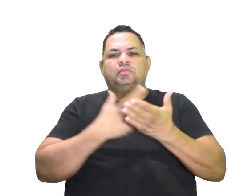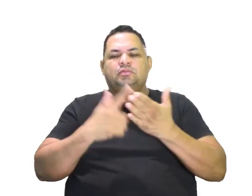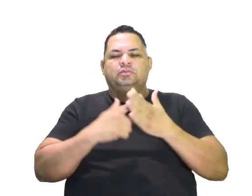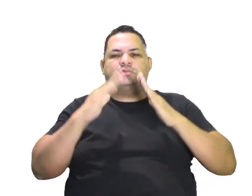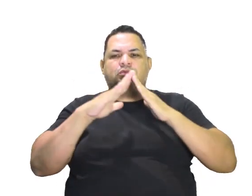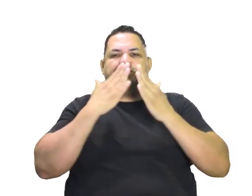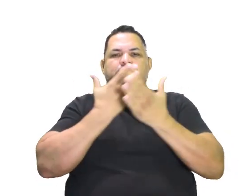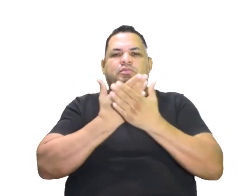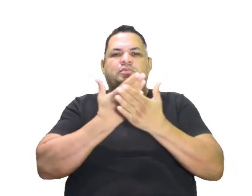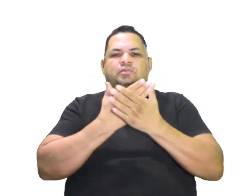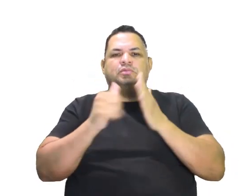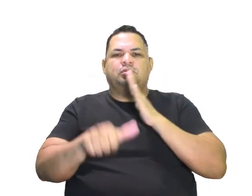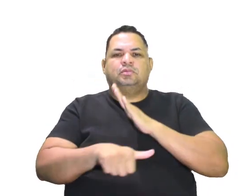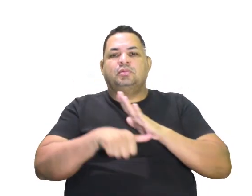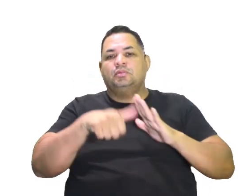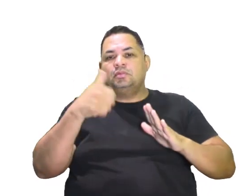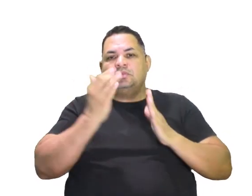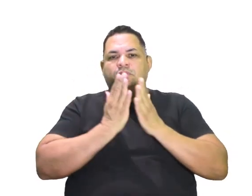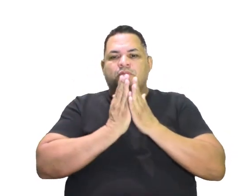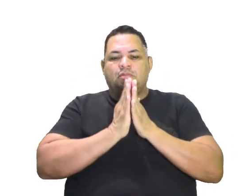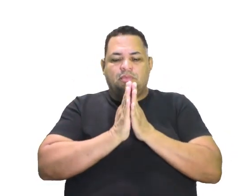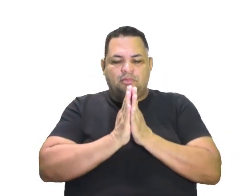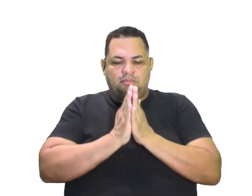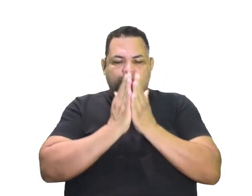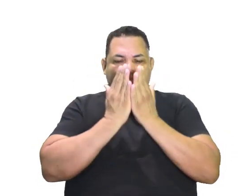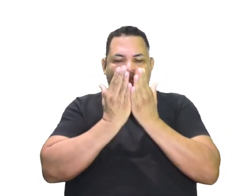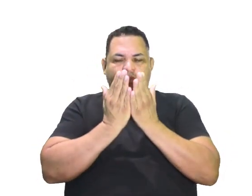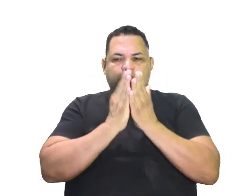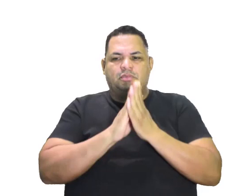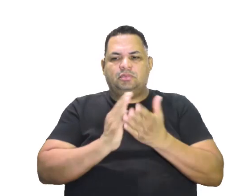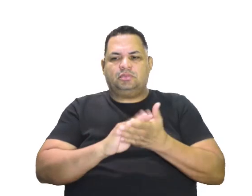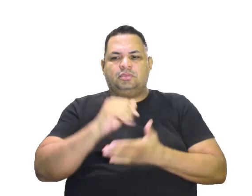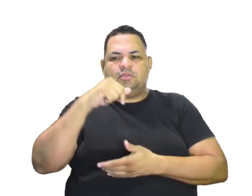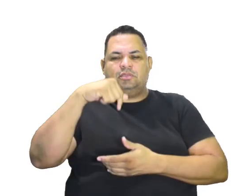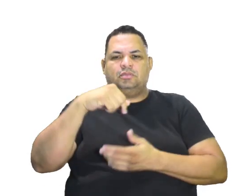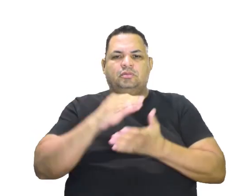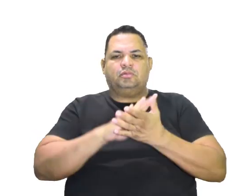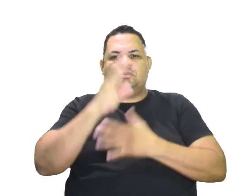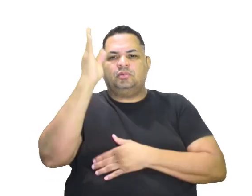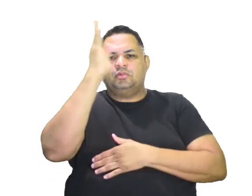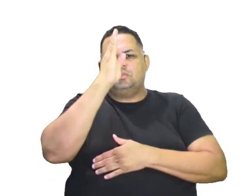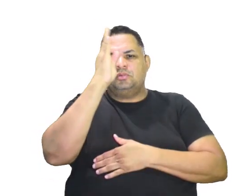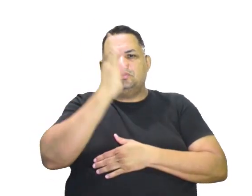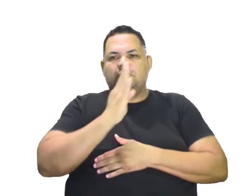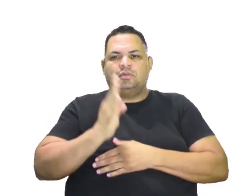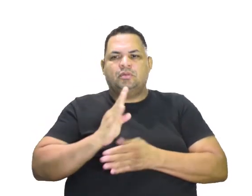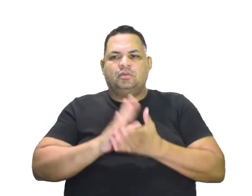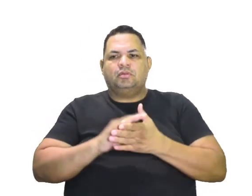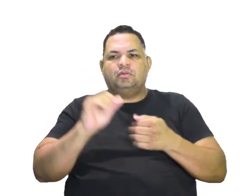Brasil, que foi feito durante a estadia